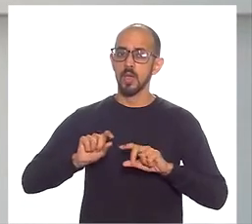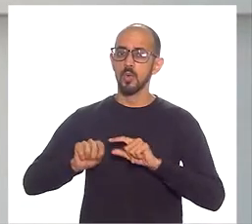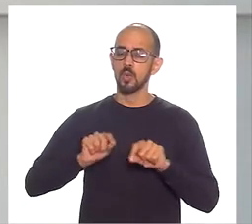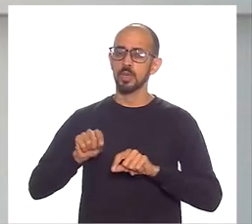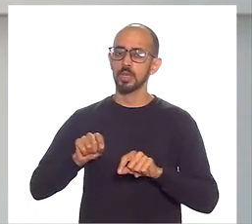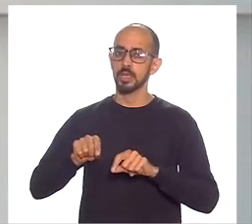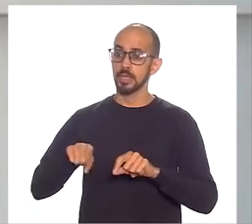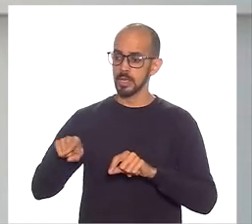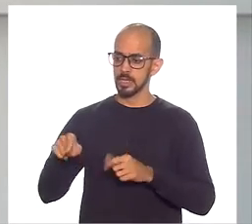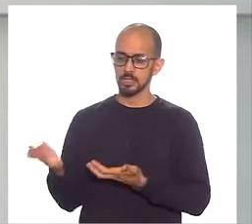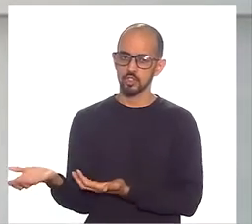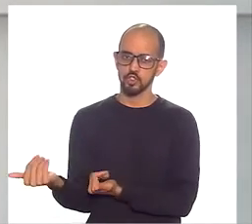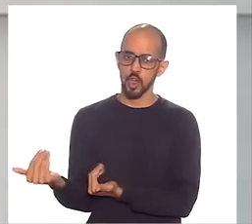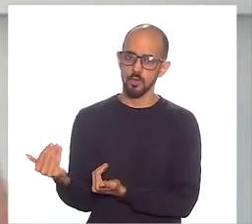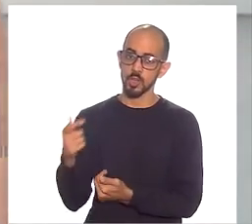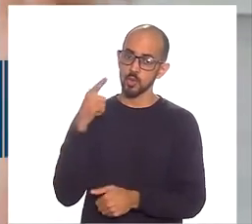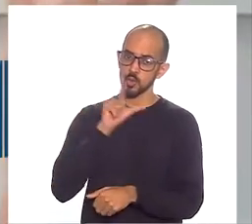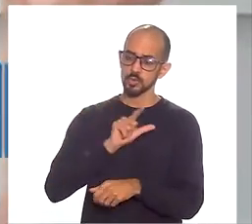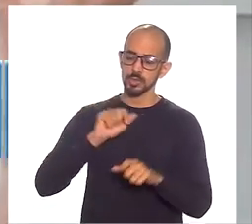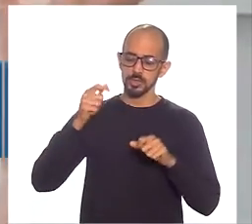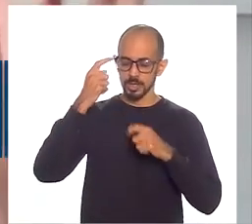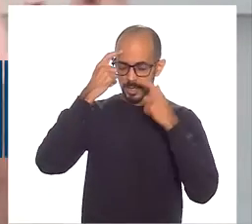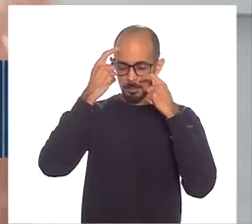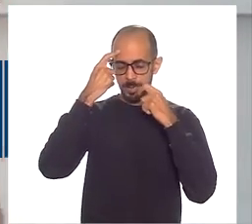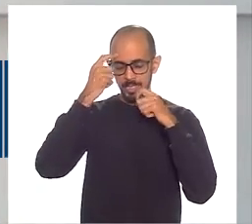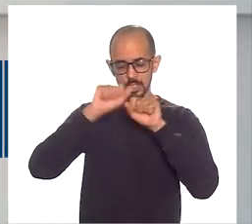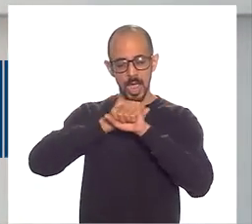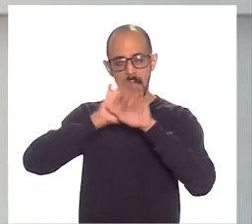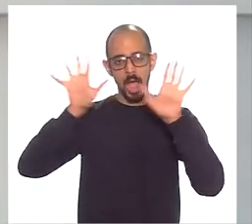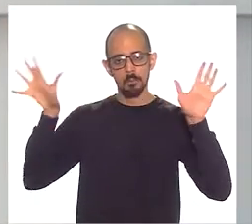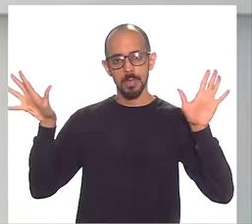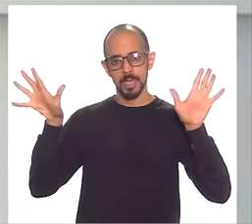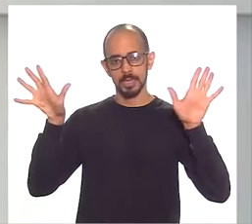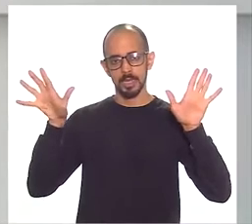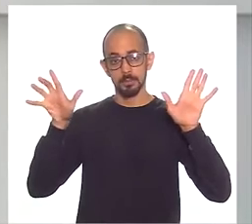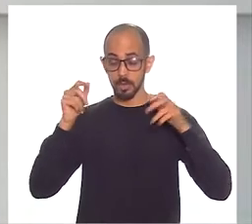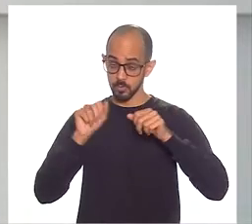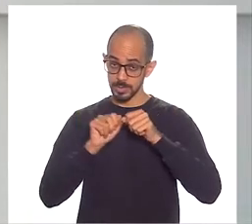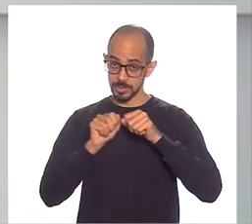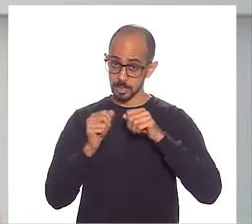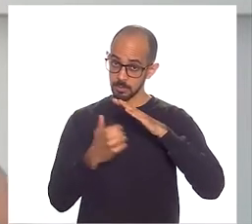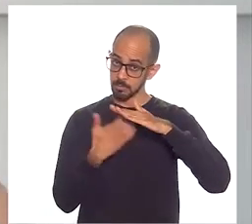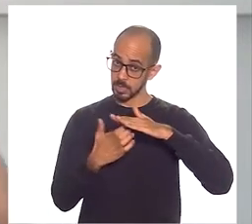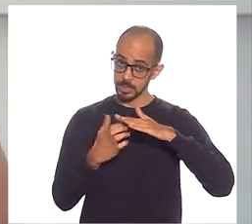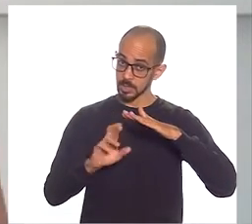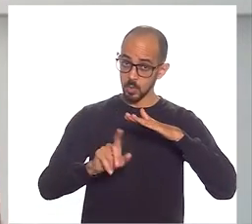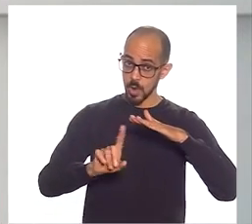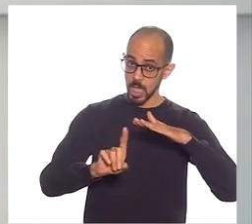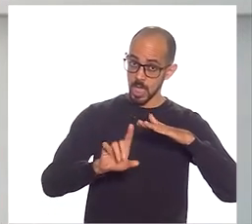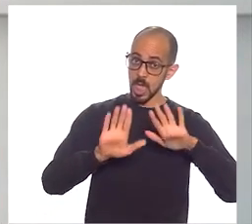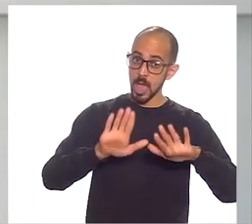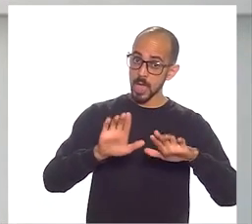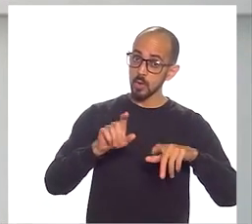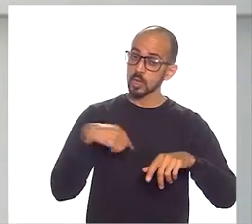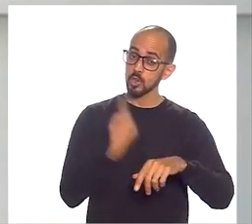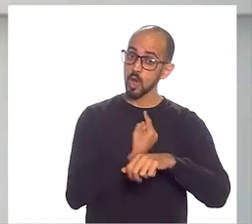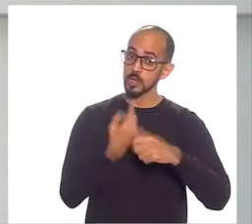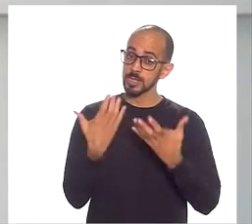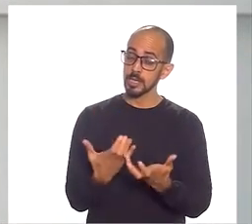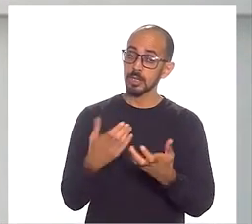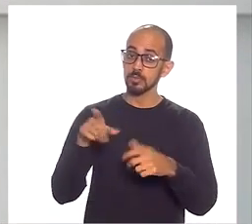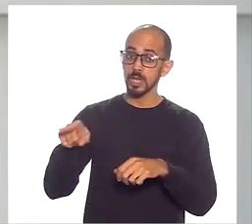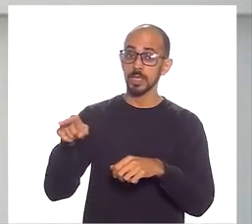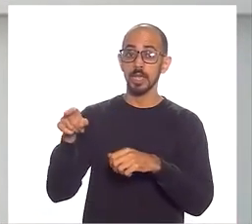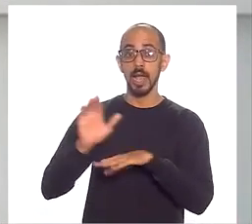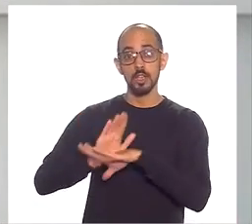que esse jovem consiga ter a mente aberta para de fato empreender, né? Mas o que a gente espera é ajudar